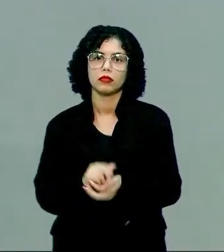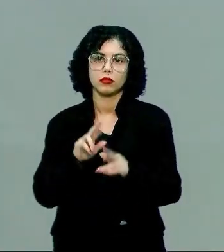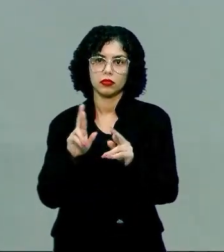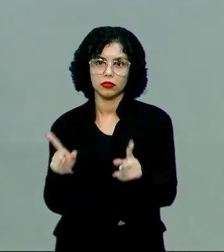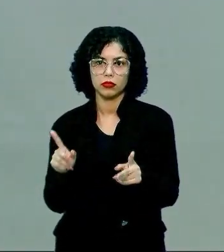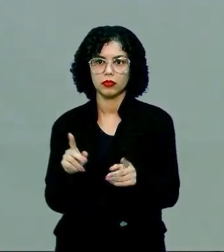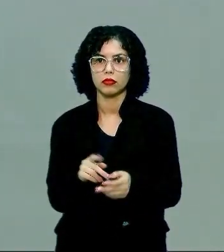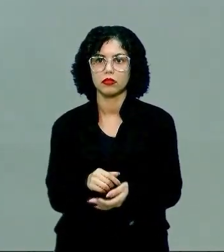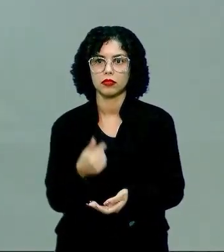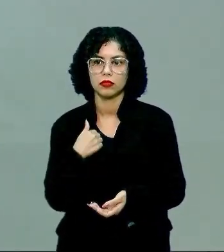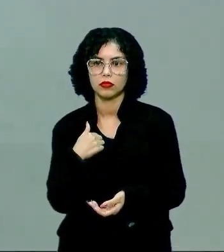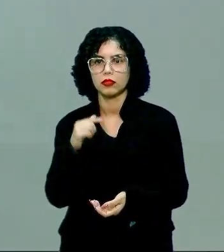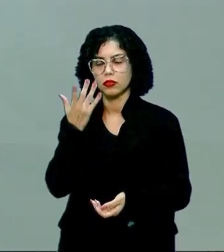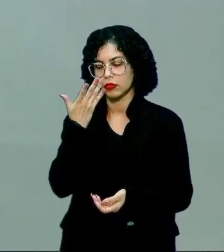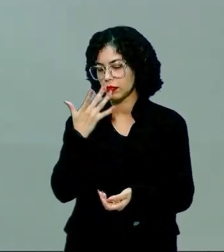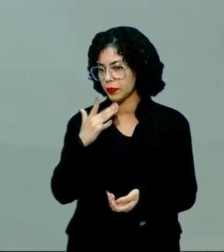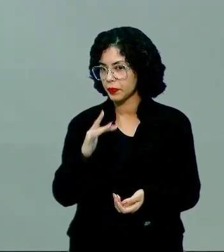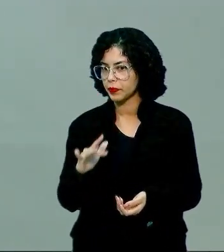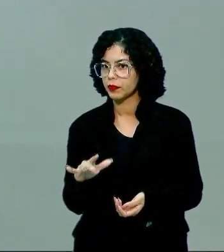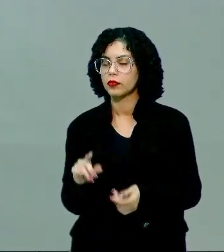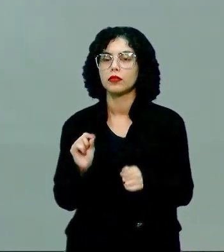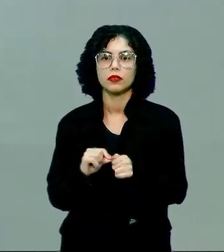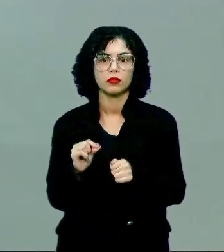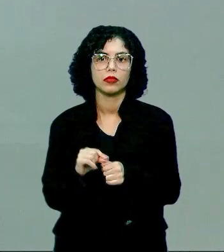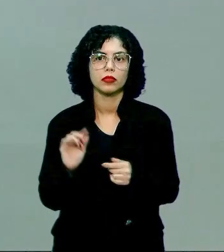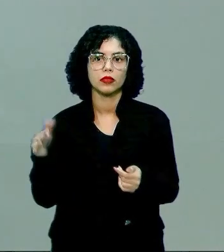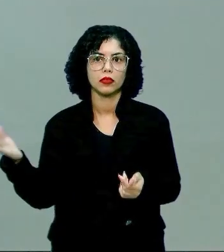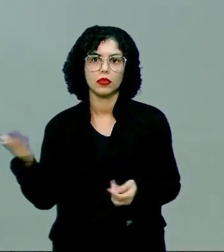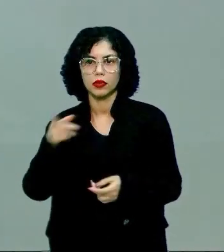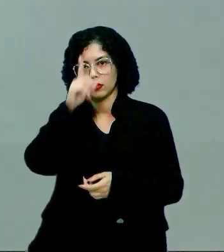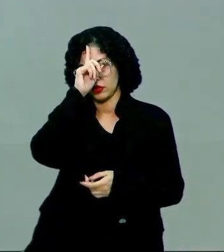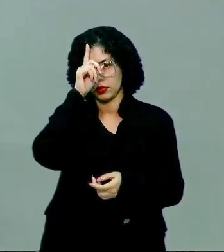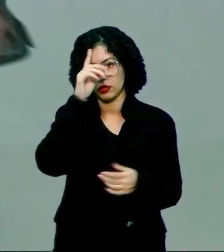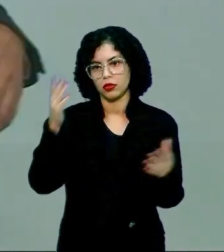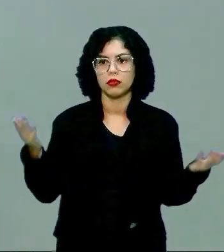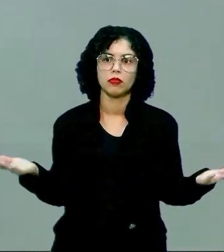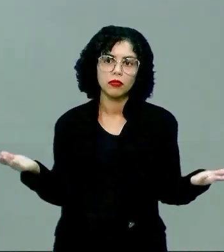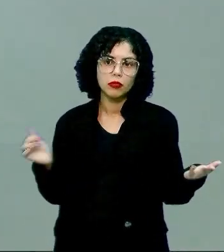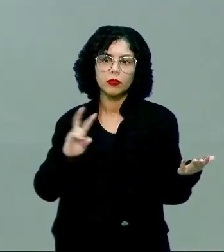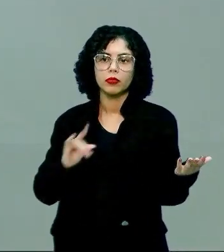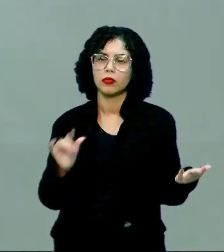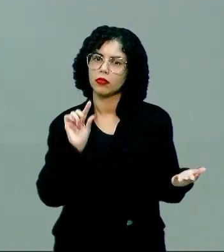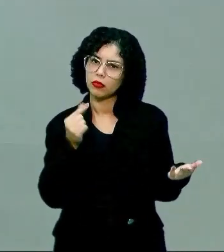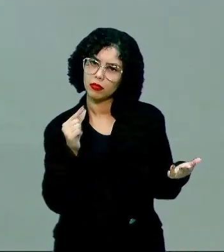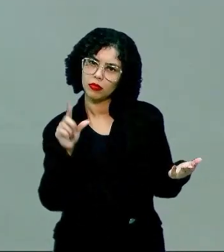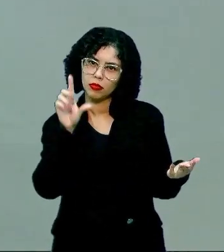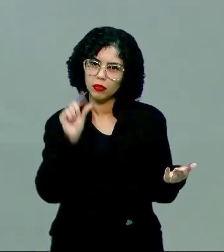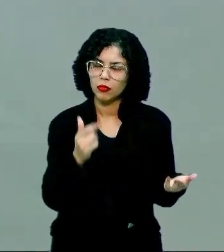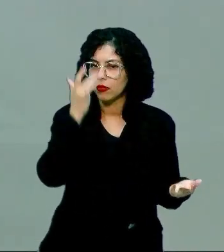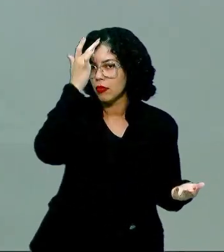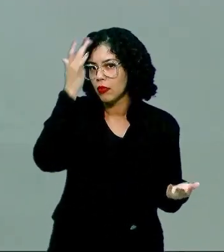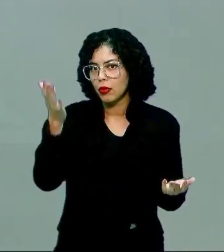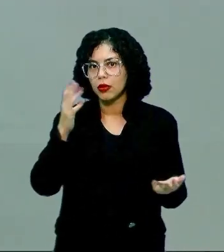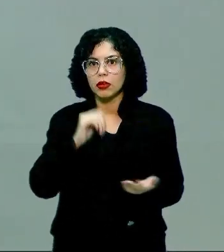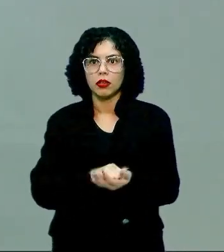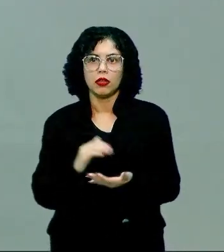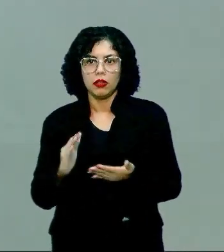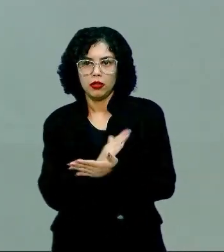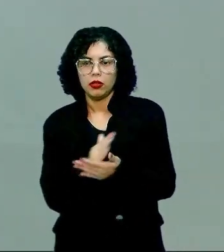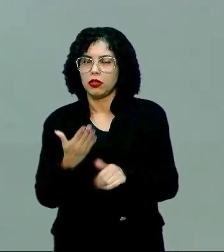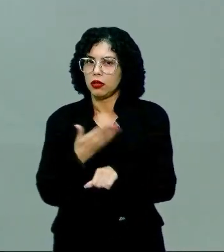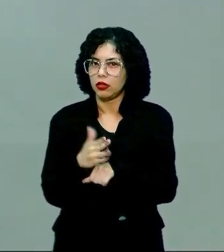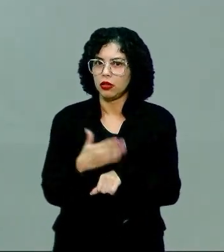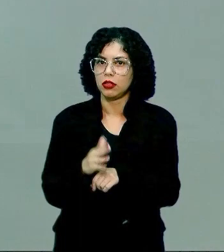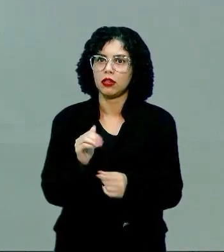dinâmica de tipo ah quando era criança eu fazia ginástica então quando você for adulto Provavelmente você vai ter um pouco mais de facilidade com